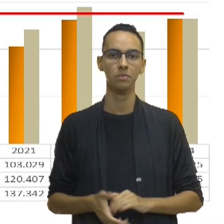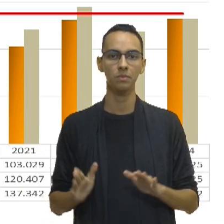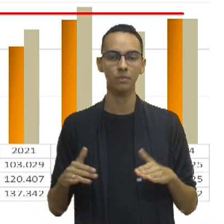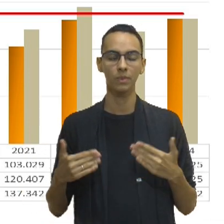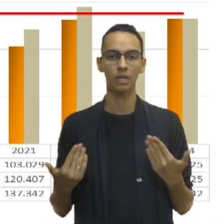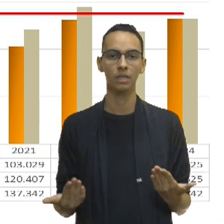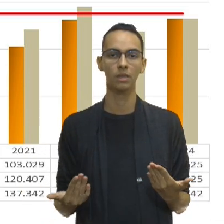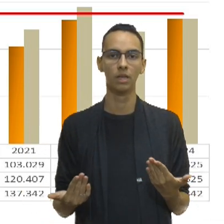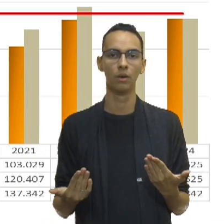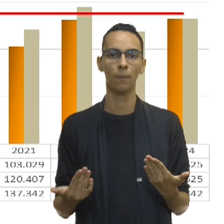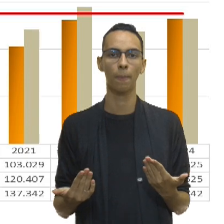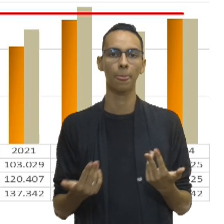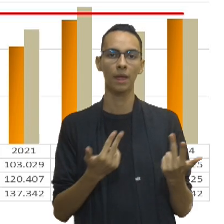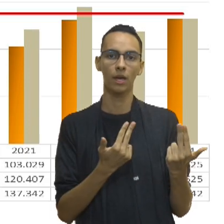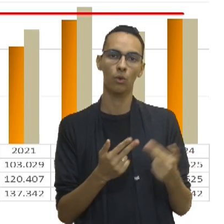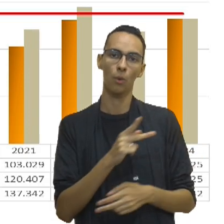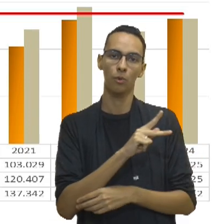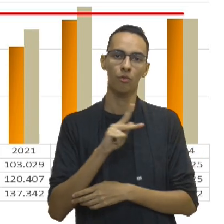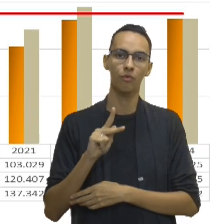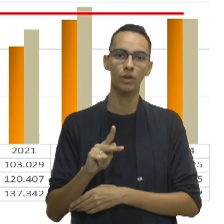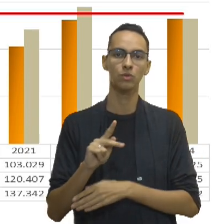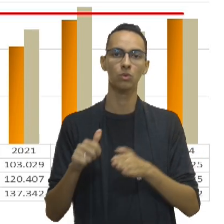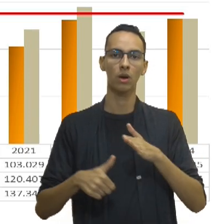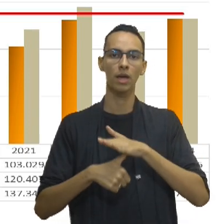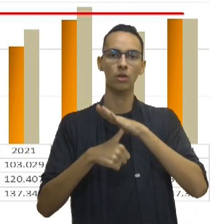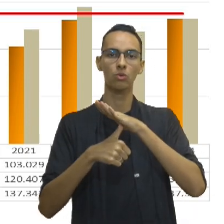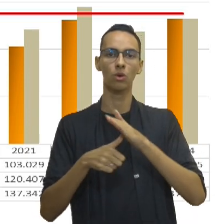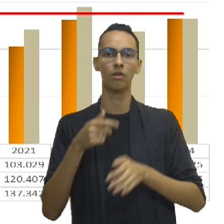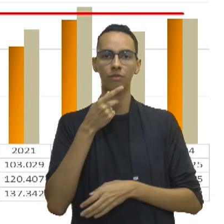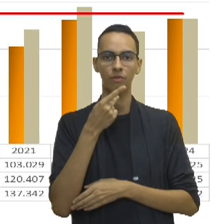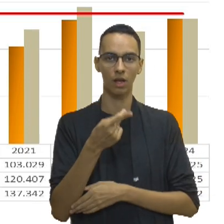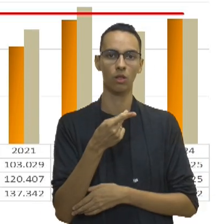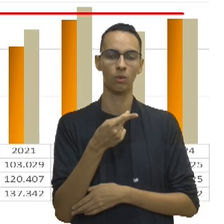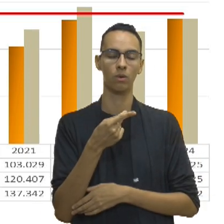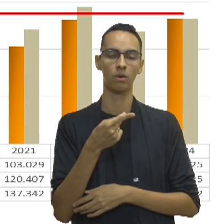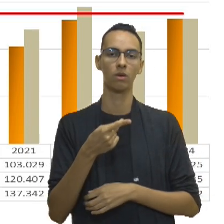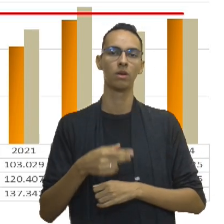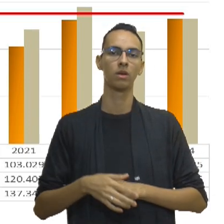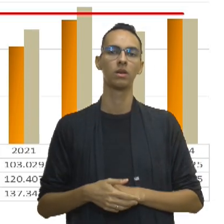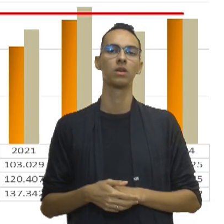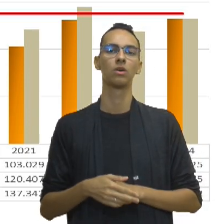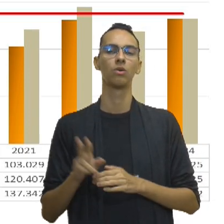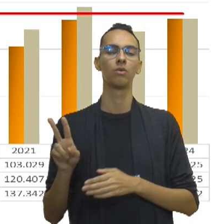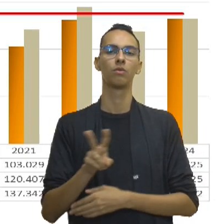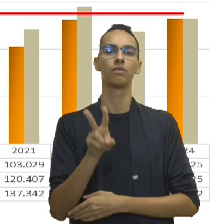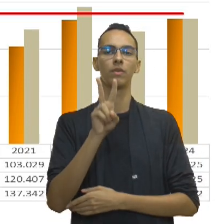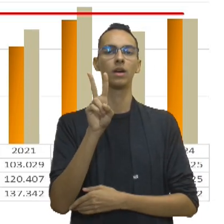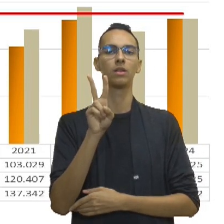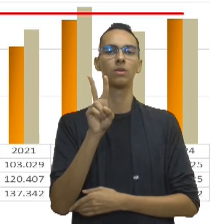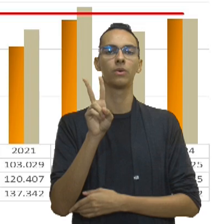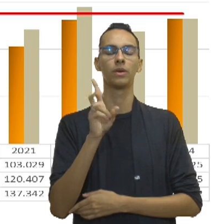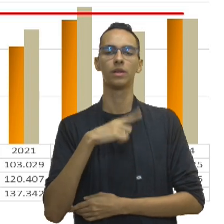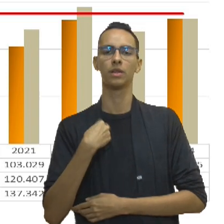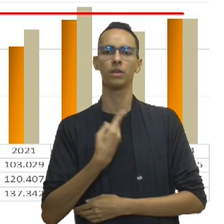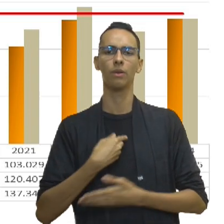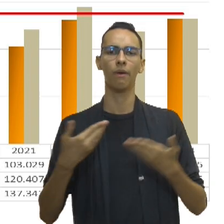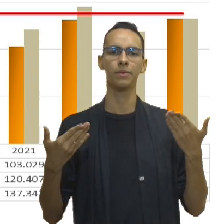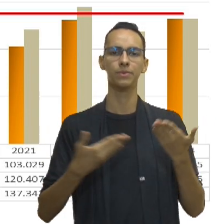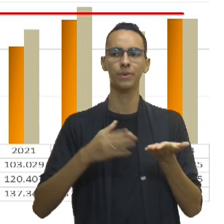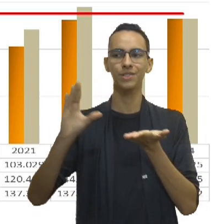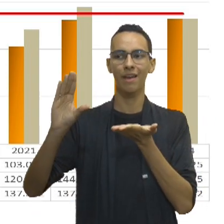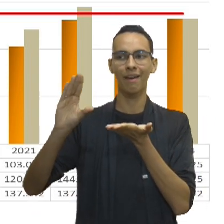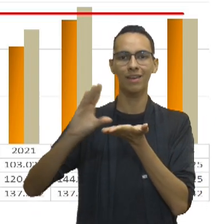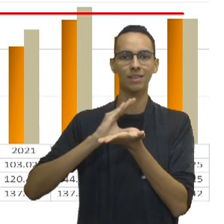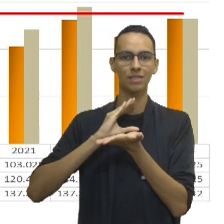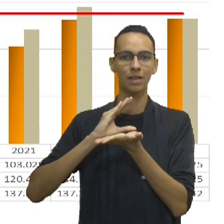Então, como o professor Carlos bem colocou no pronunciamento, o valor que a gente recebe